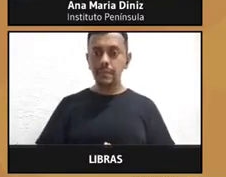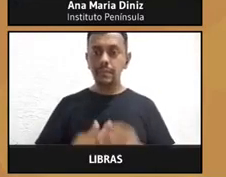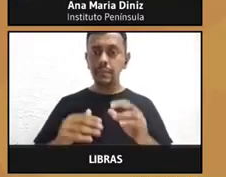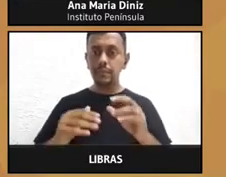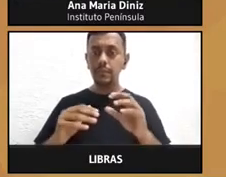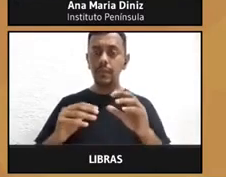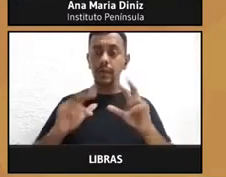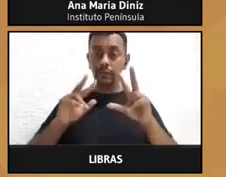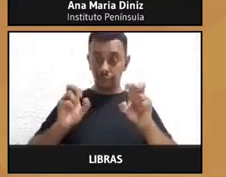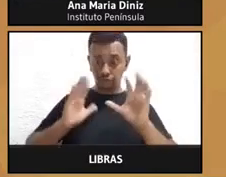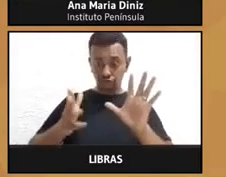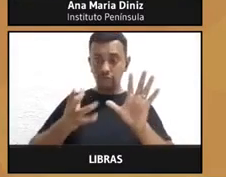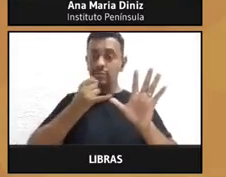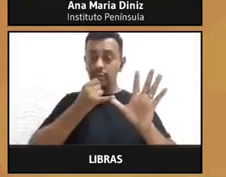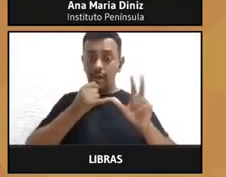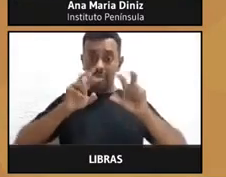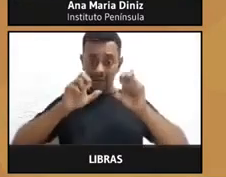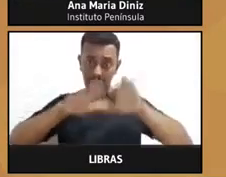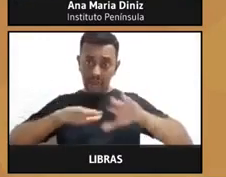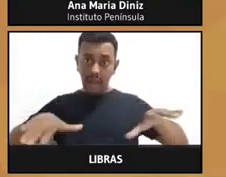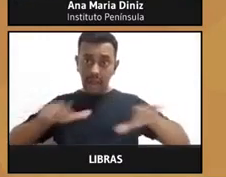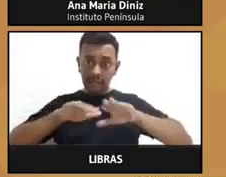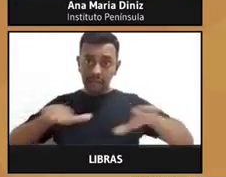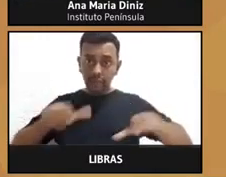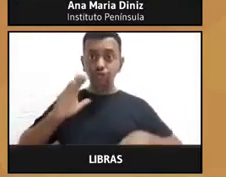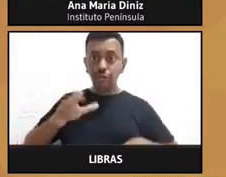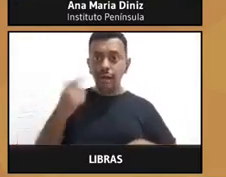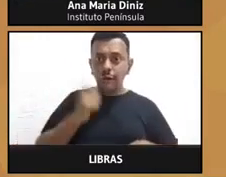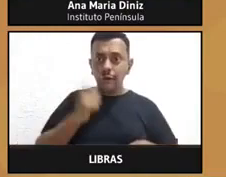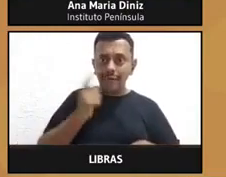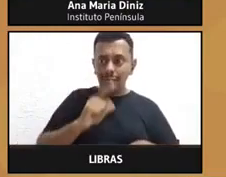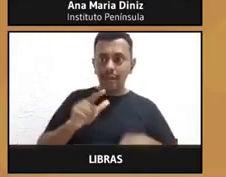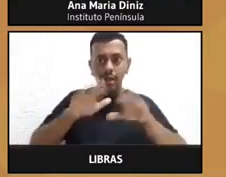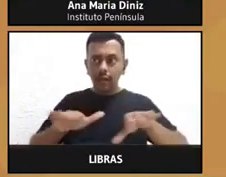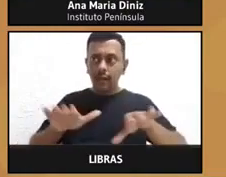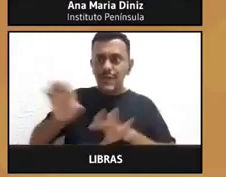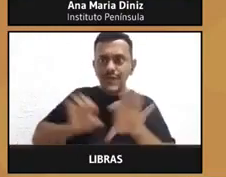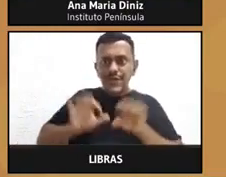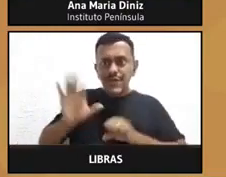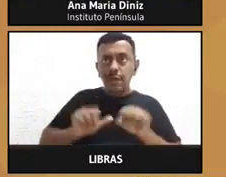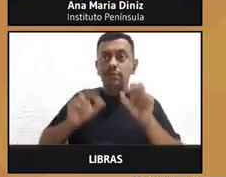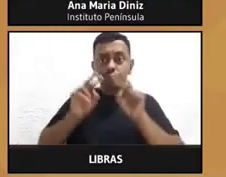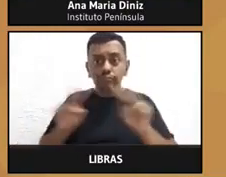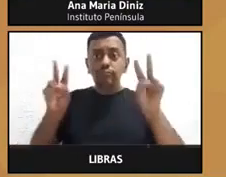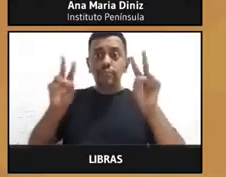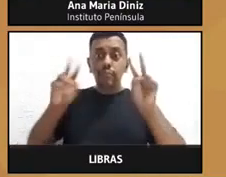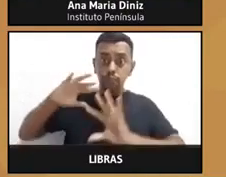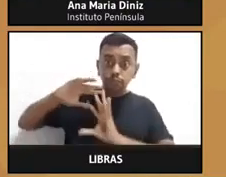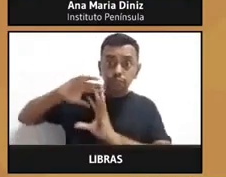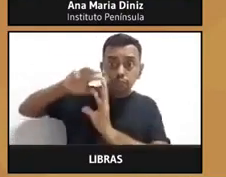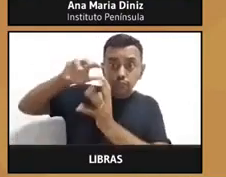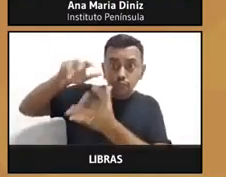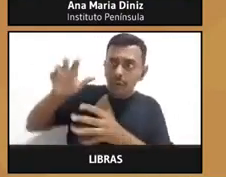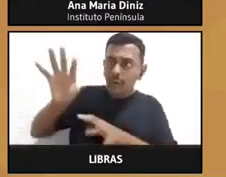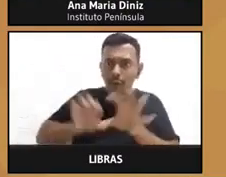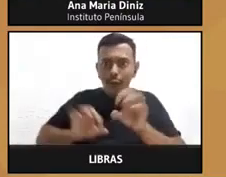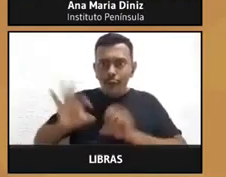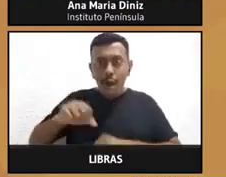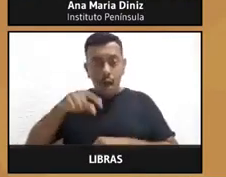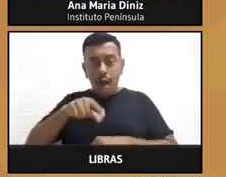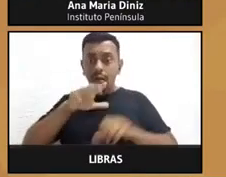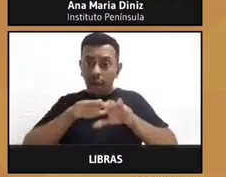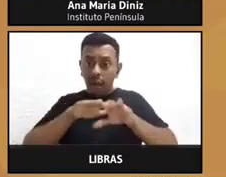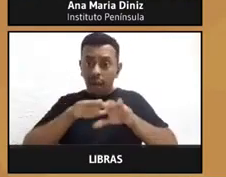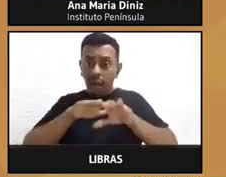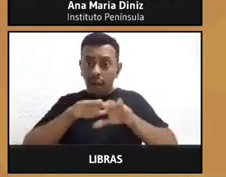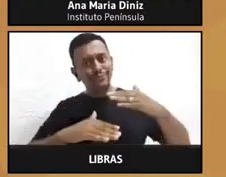Quando as crianças crescem com um bom entendimento do mundo como um todo, é que podemos